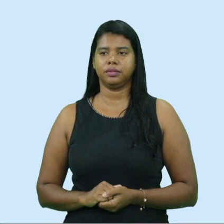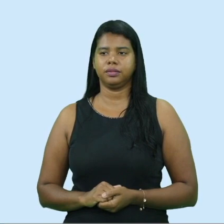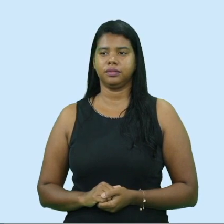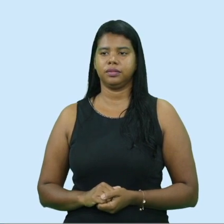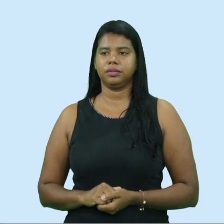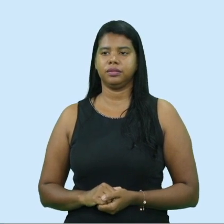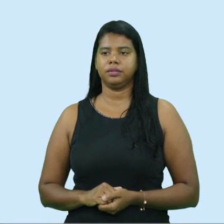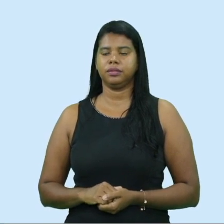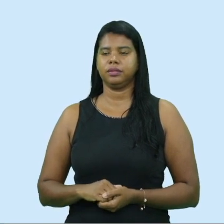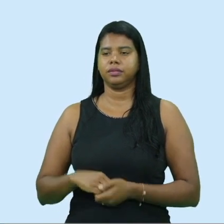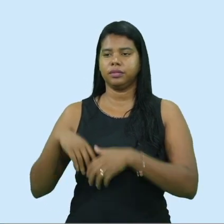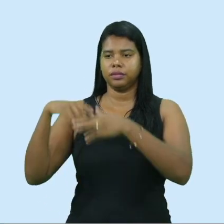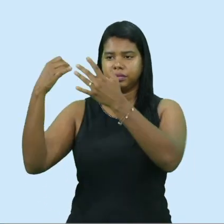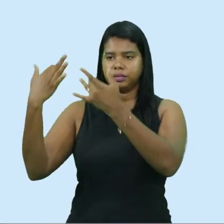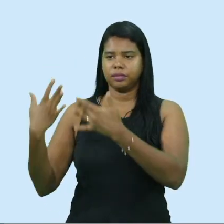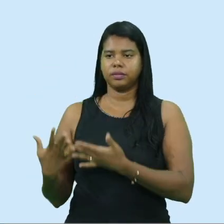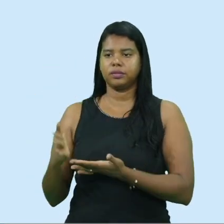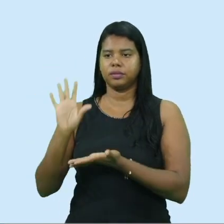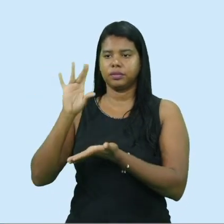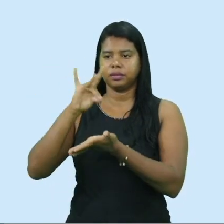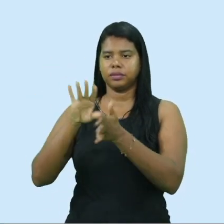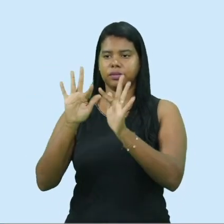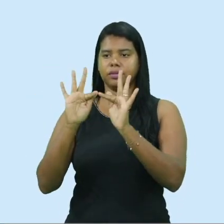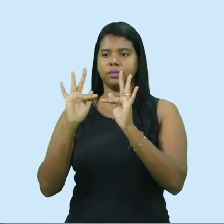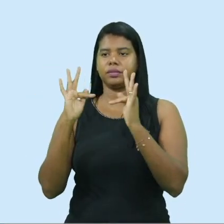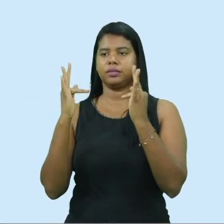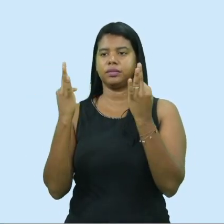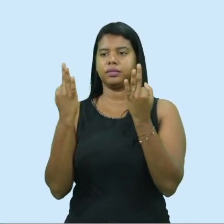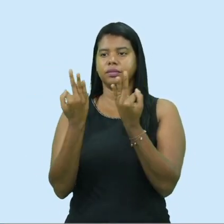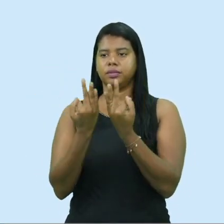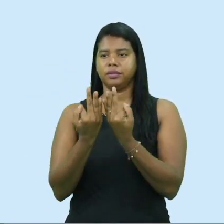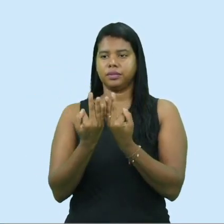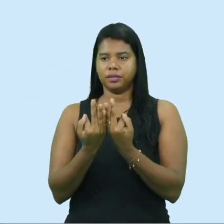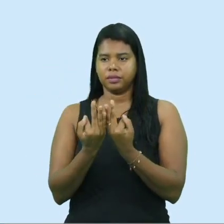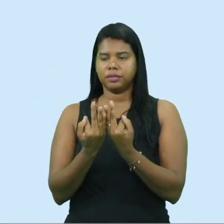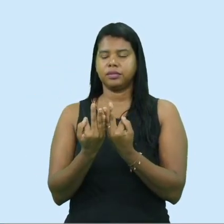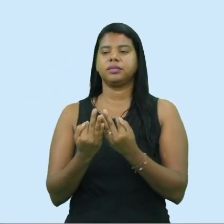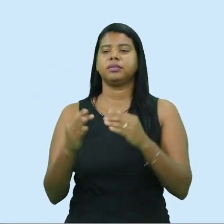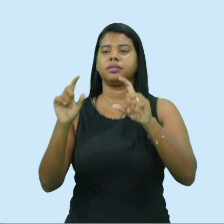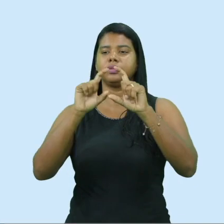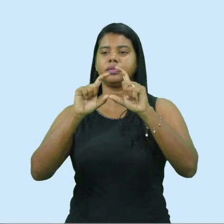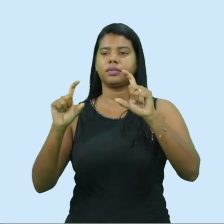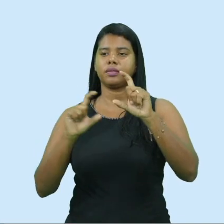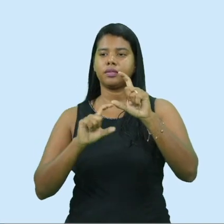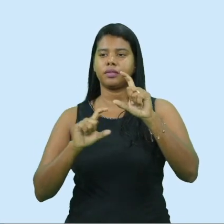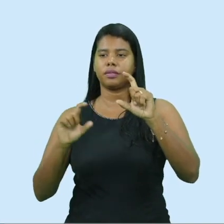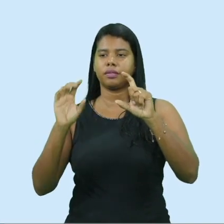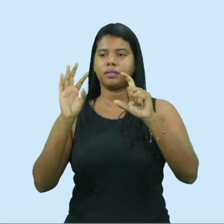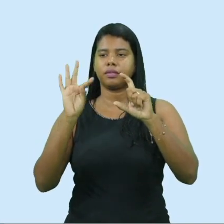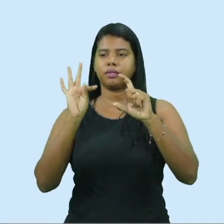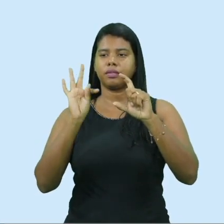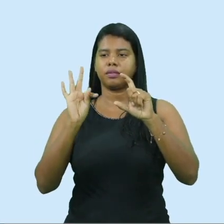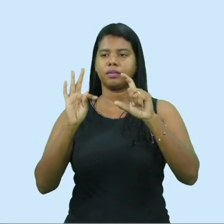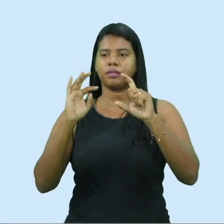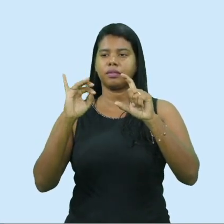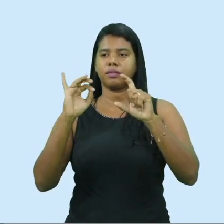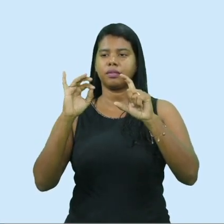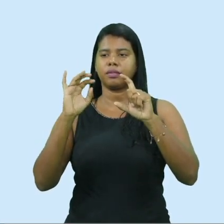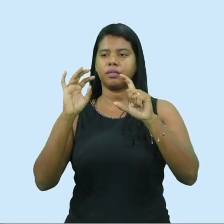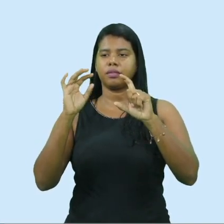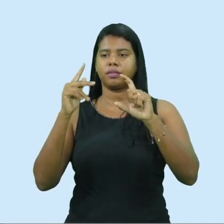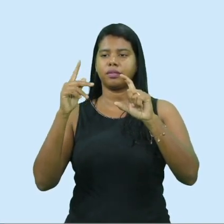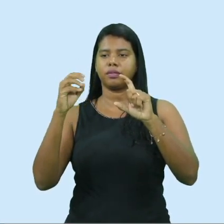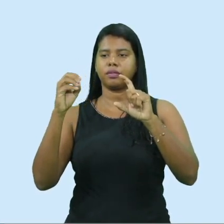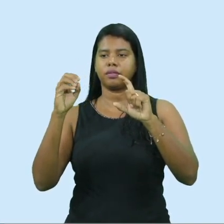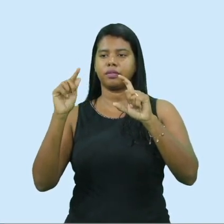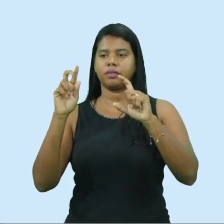Nós vamos falar sobre o primeiro conceito, que seria o conceito de família tipográfica. E família tipográfica